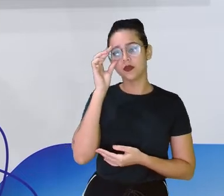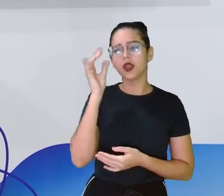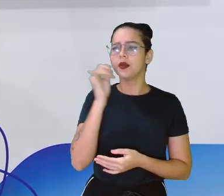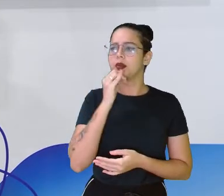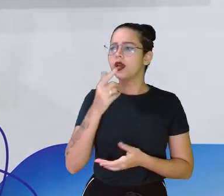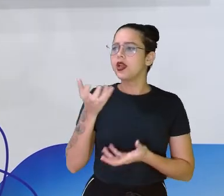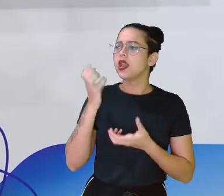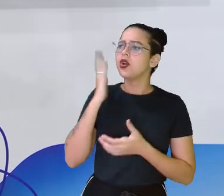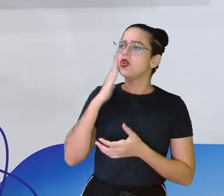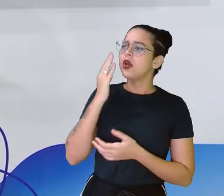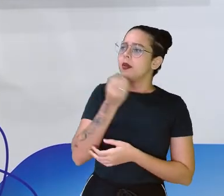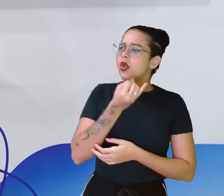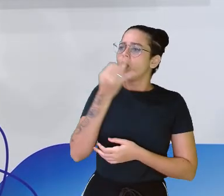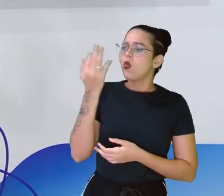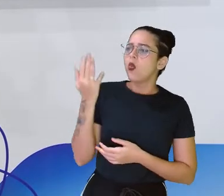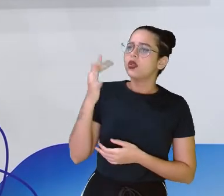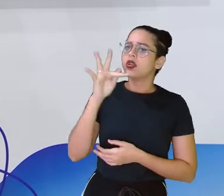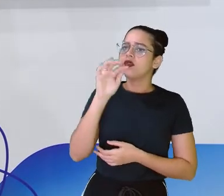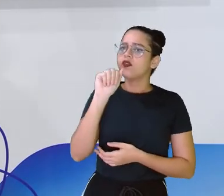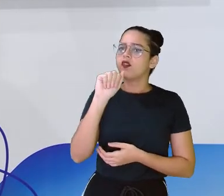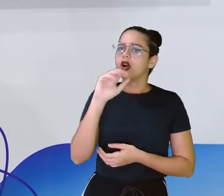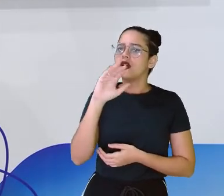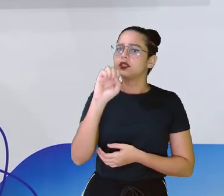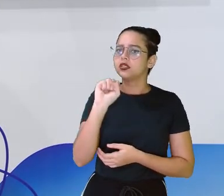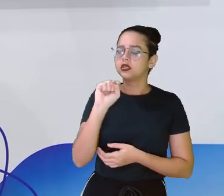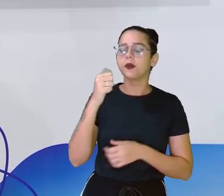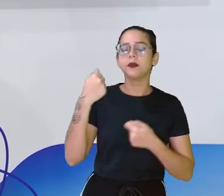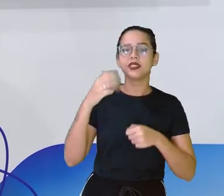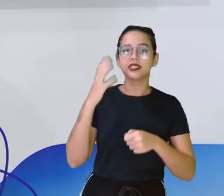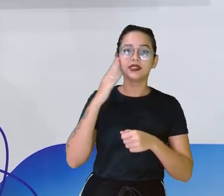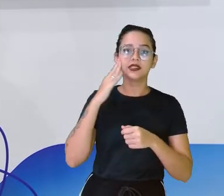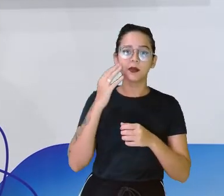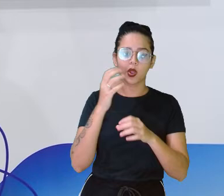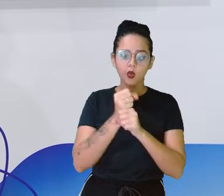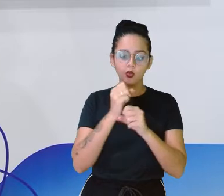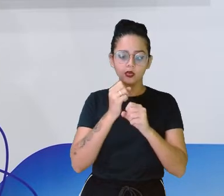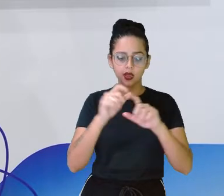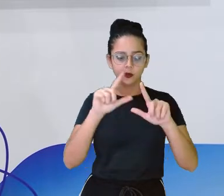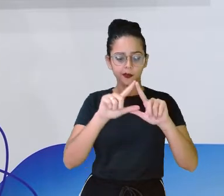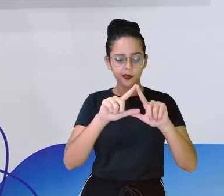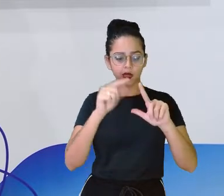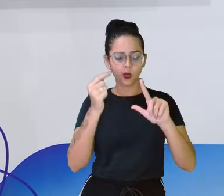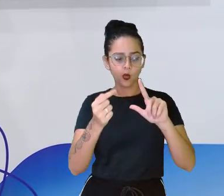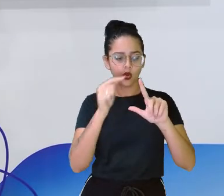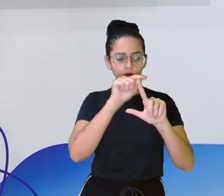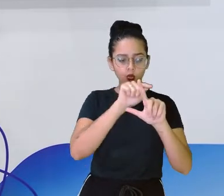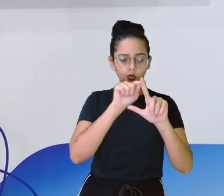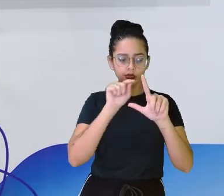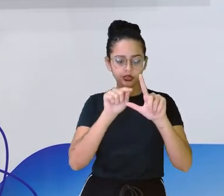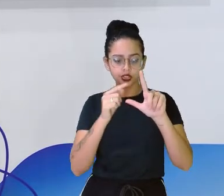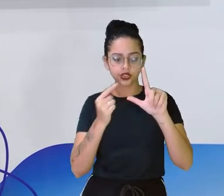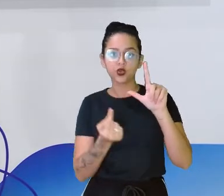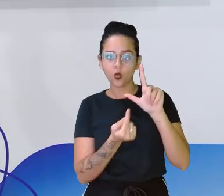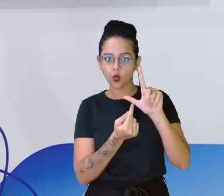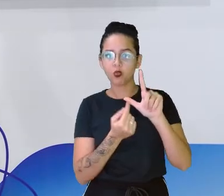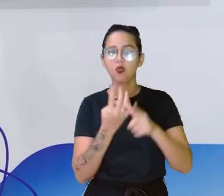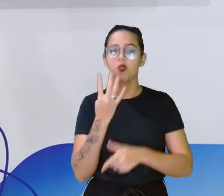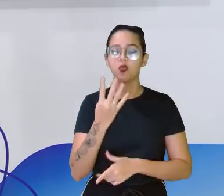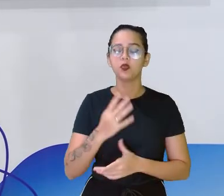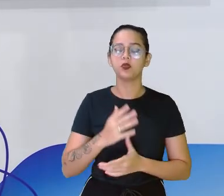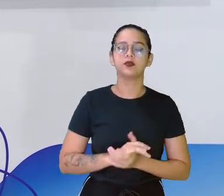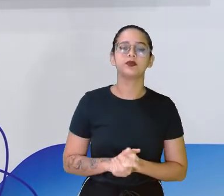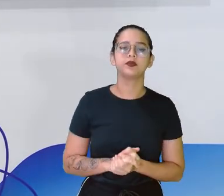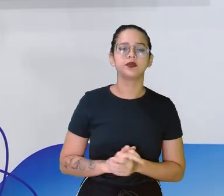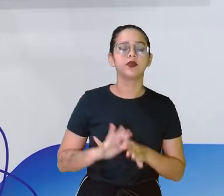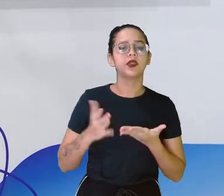quero saber quantas faces, a base entra na contagem também, beleza? A base